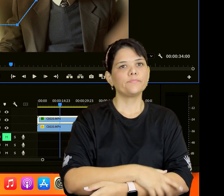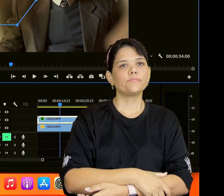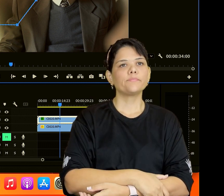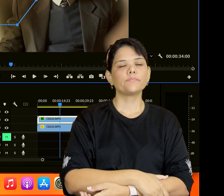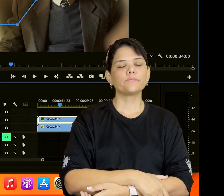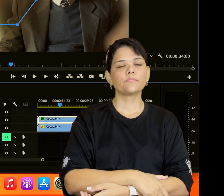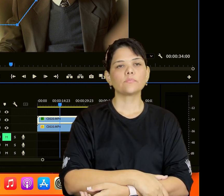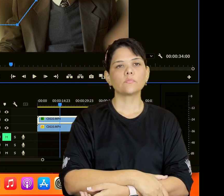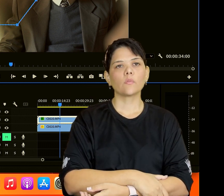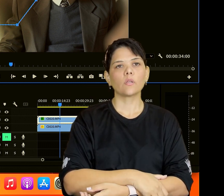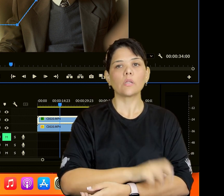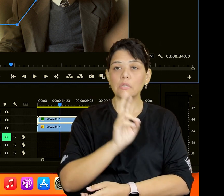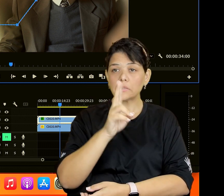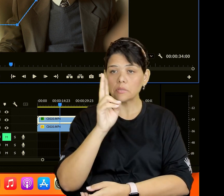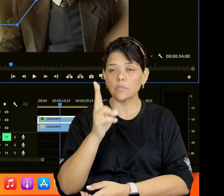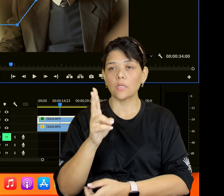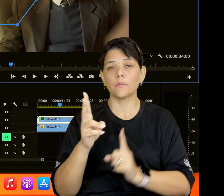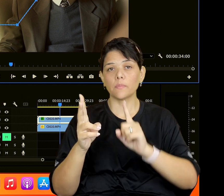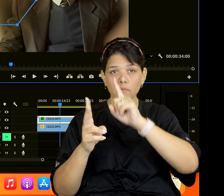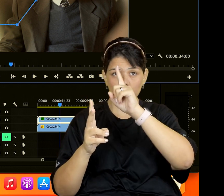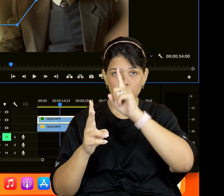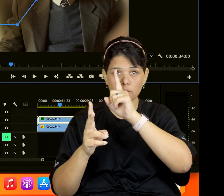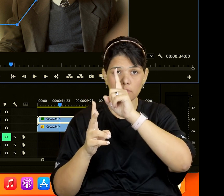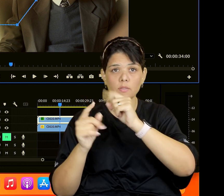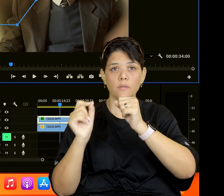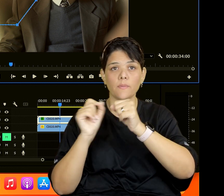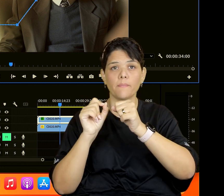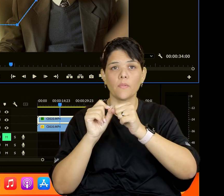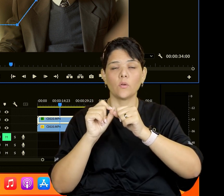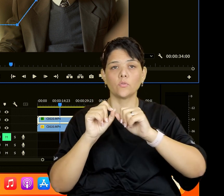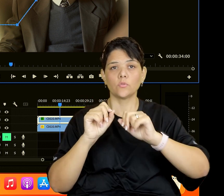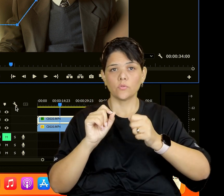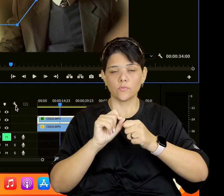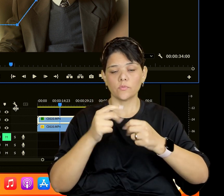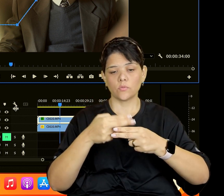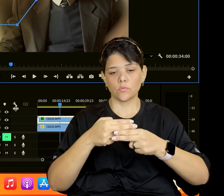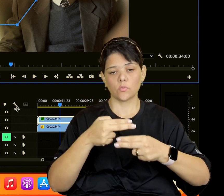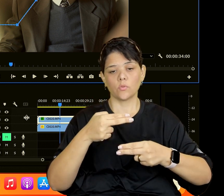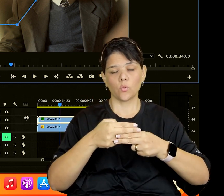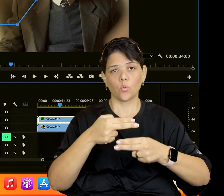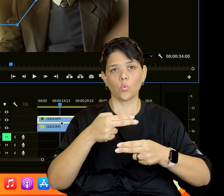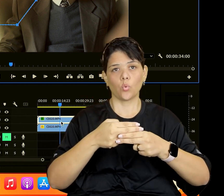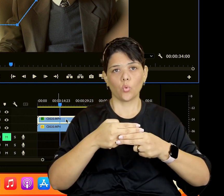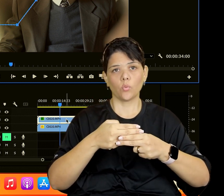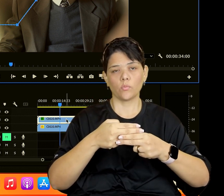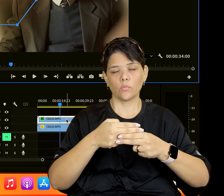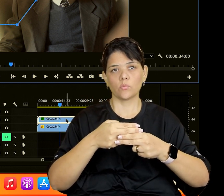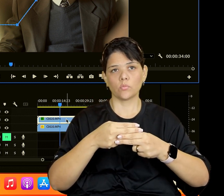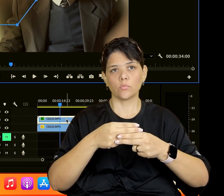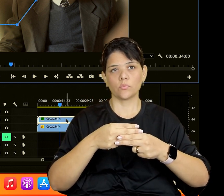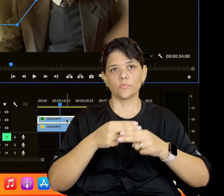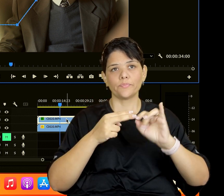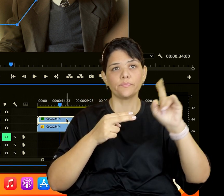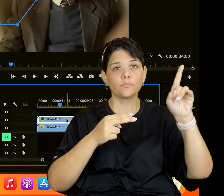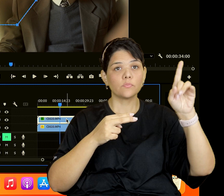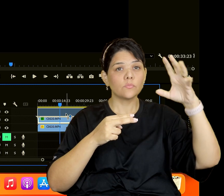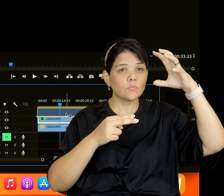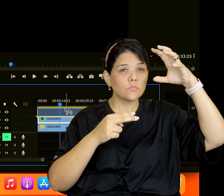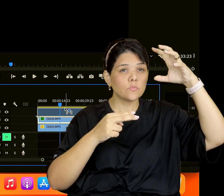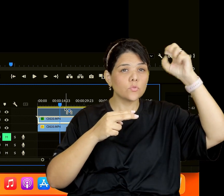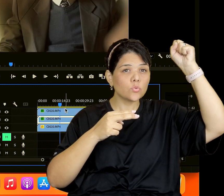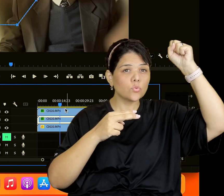Lembrando que sempre dá para você duplicar as camadas e tudo mais, então... ficou escuro ali, eu perdi meu abajur, beleza.